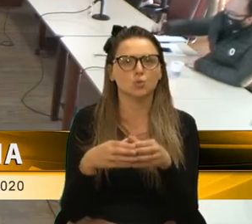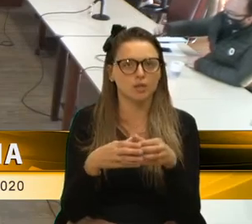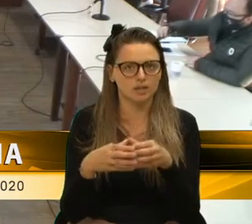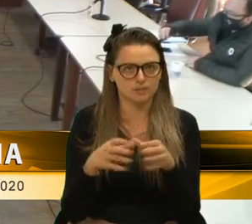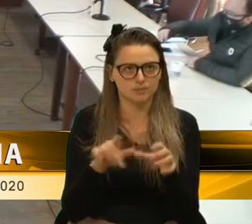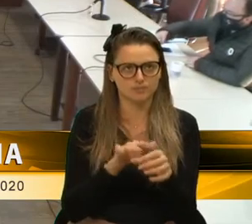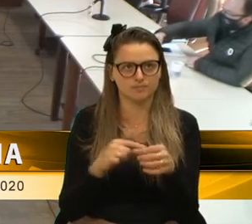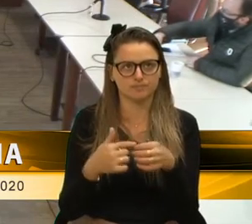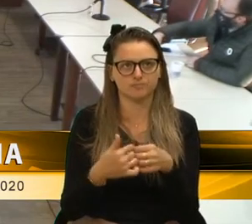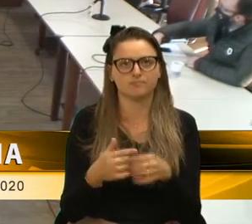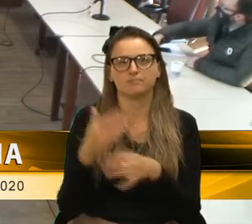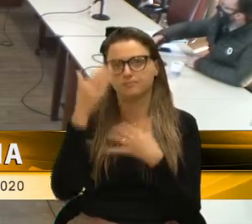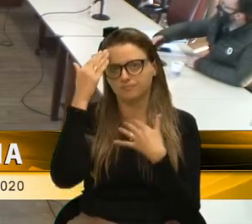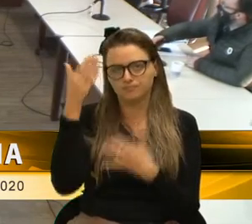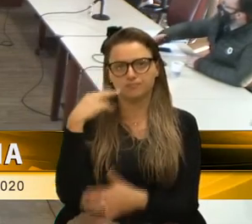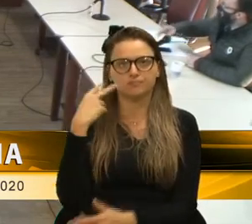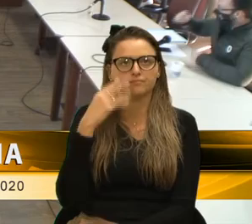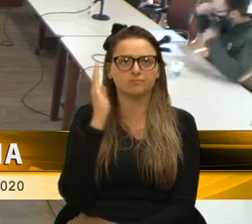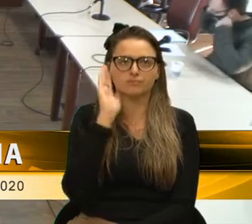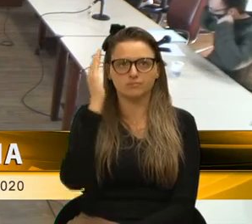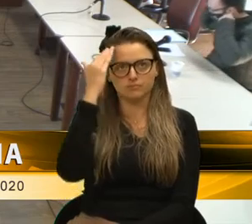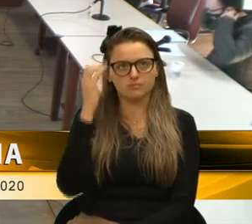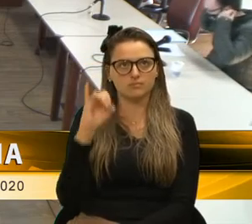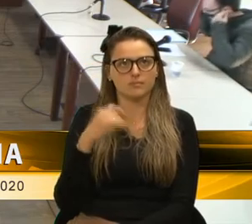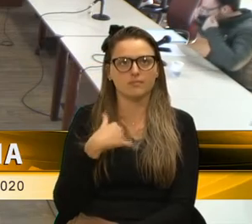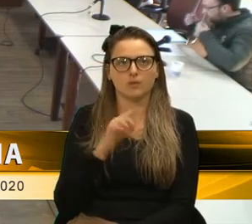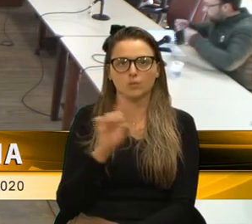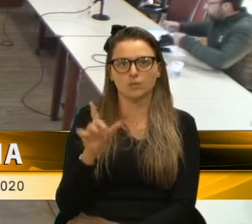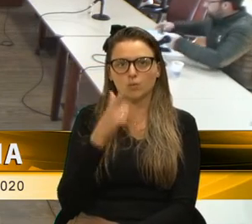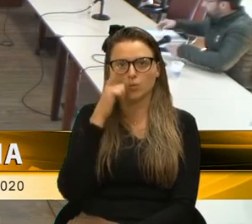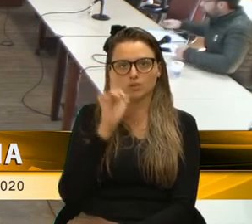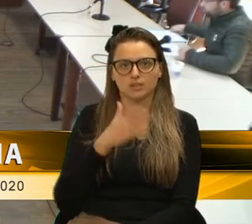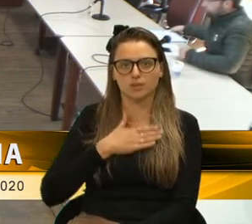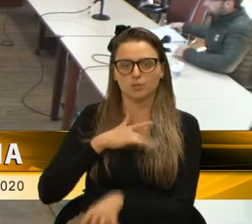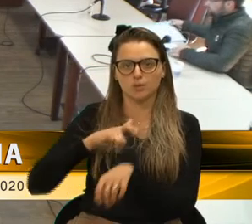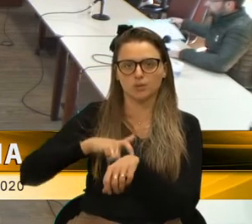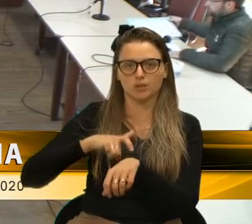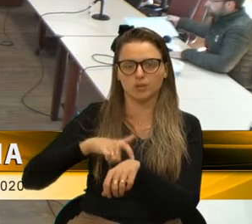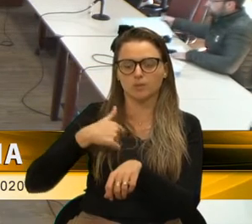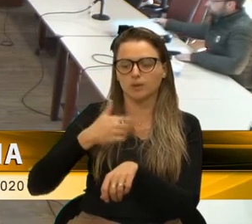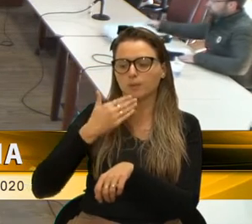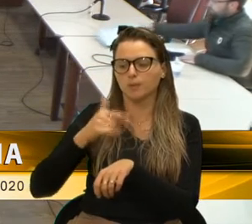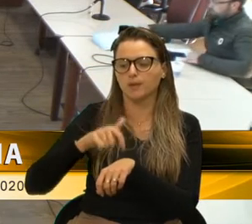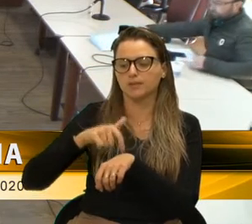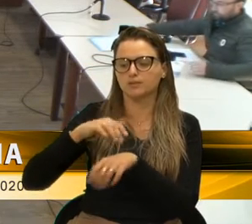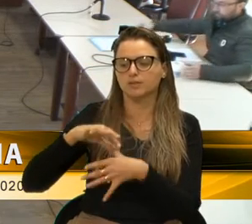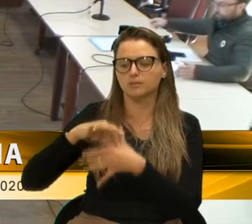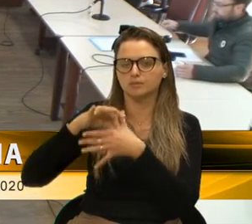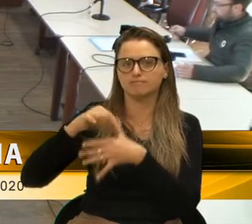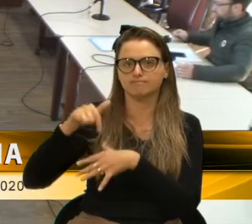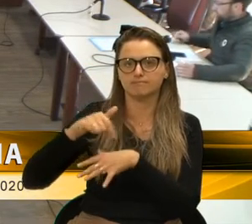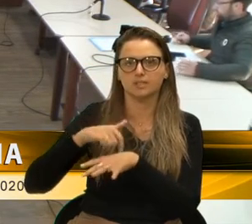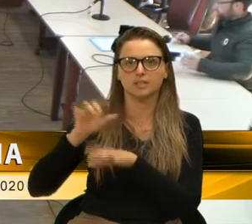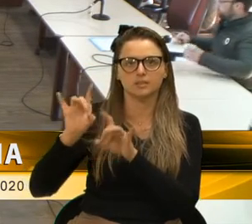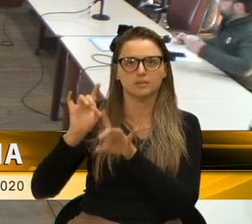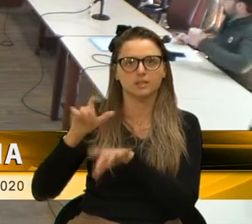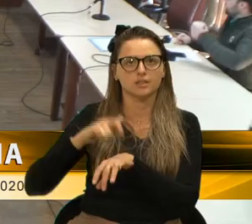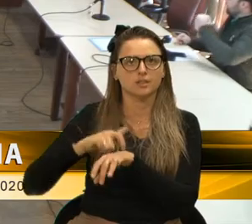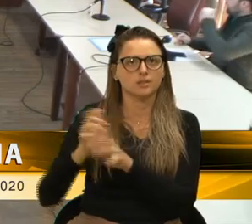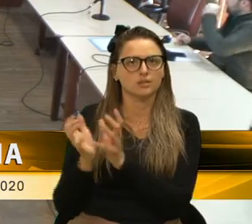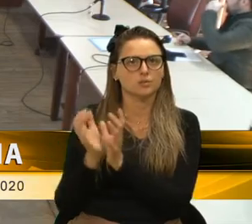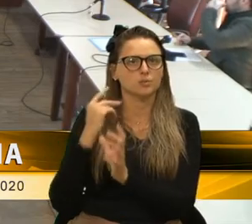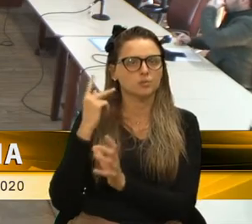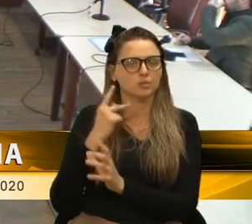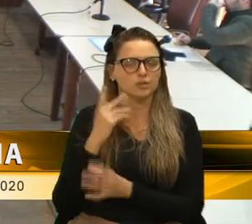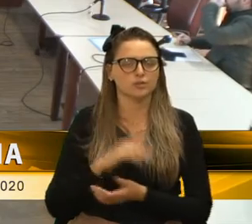Felipe. Se eu não conseguir, presidente, terminar no meu prazo regimental, eu solicito uma declaração de líder. E esse é o ponto, vereador Felipe.